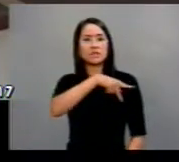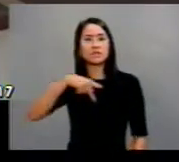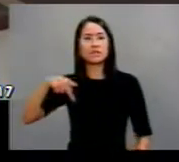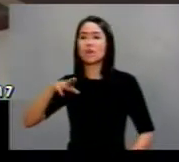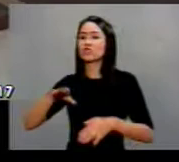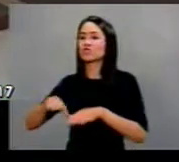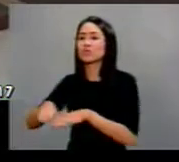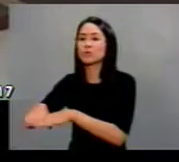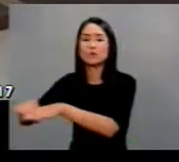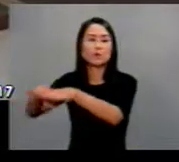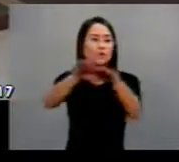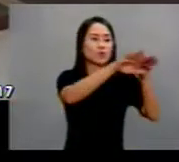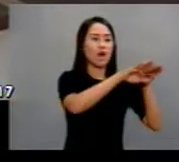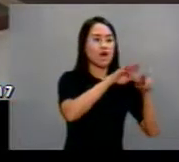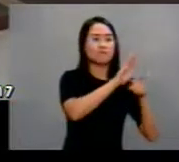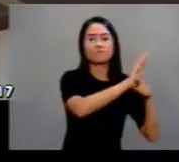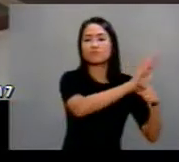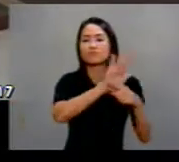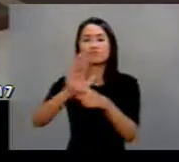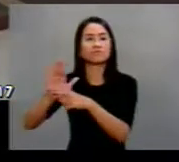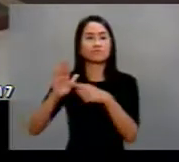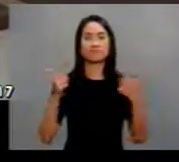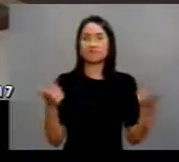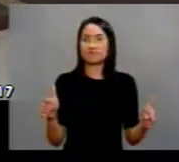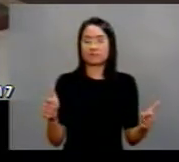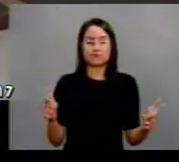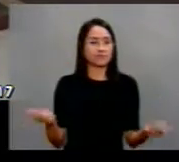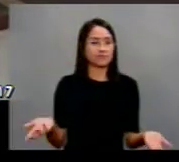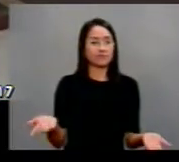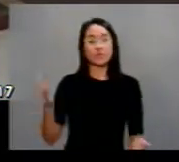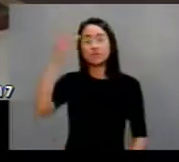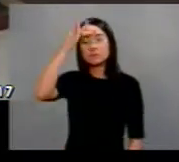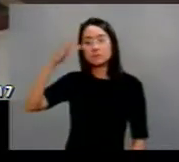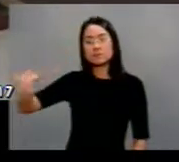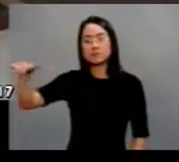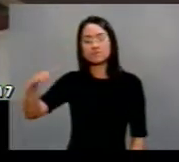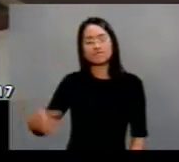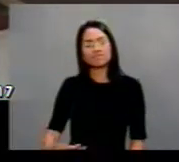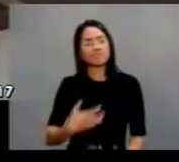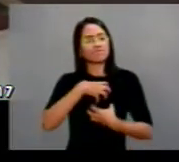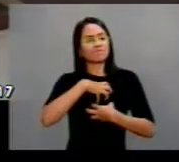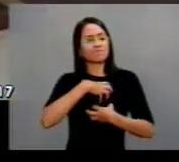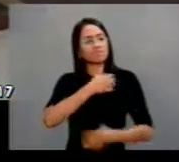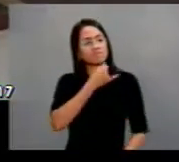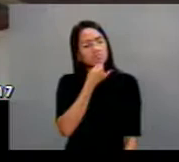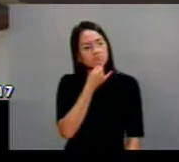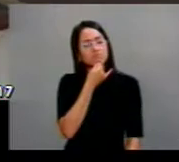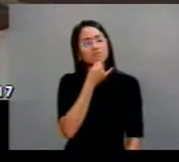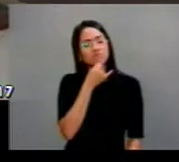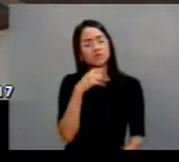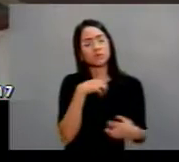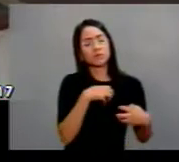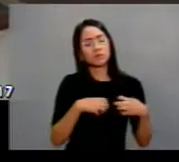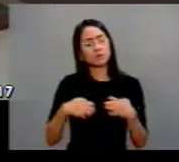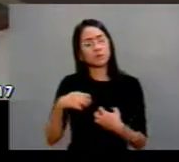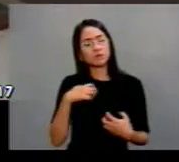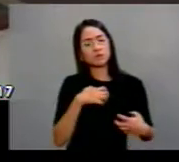sentem desalento, que sentem depressão, que se sentem tristes diante